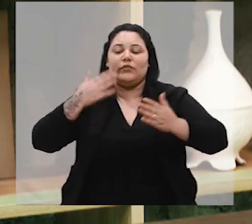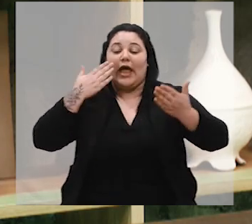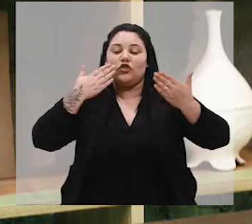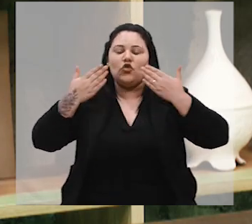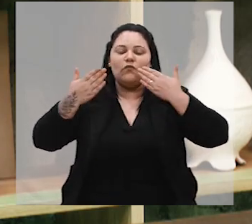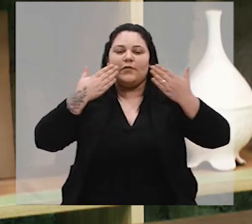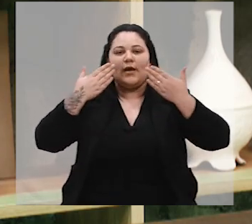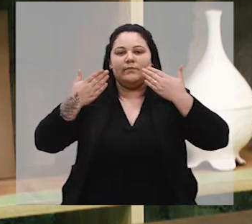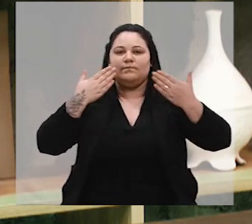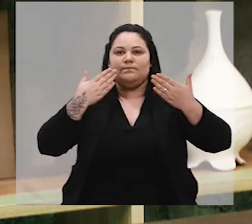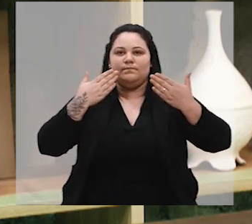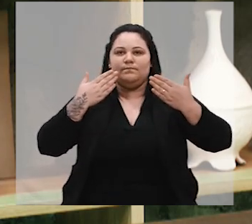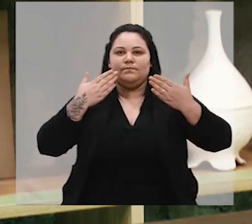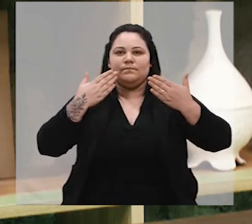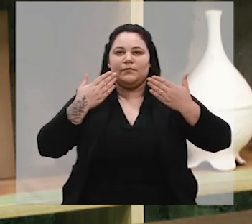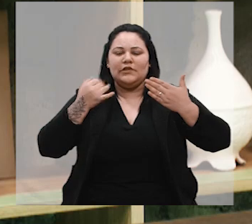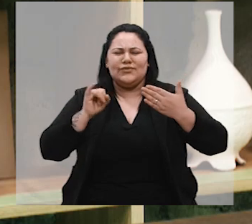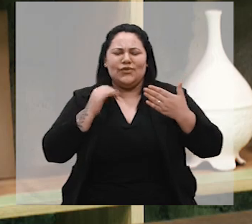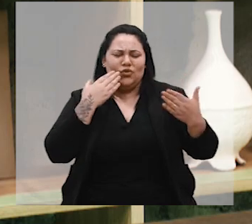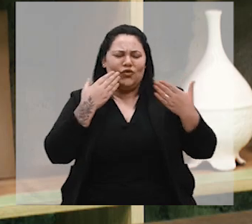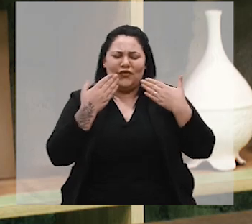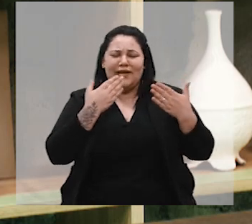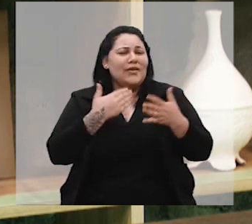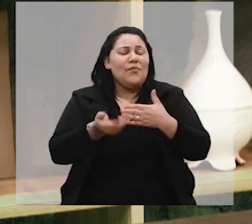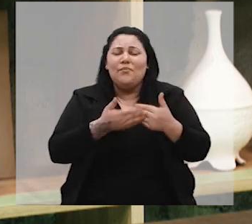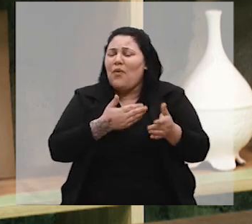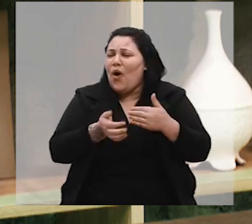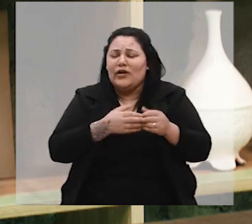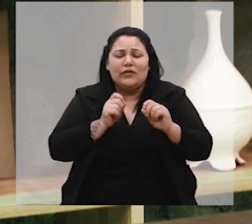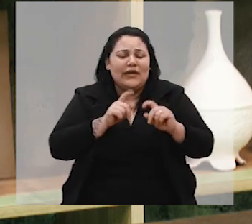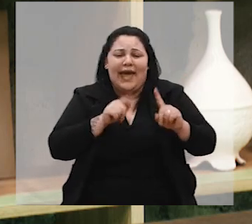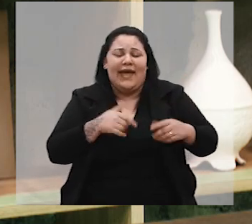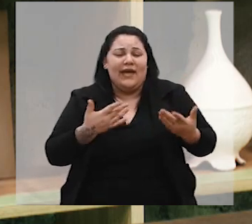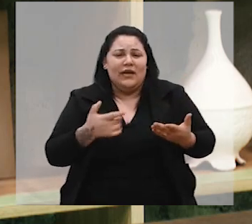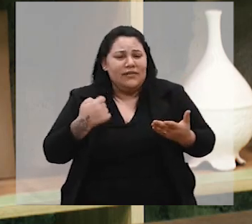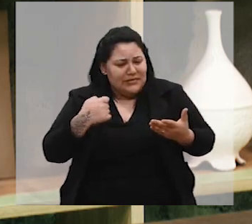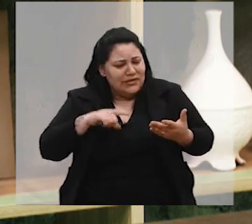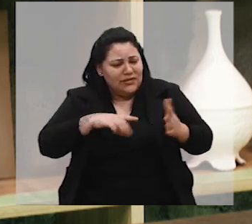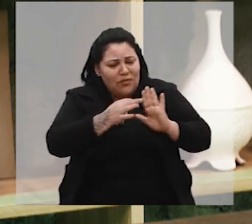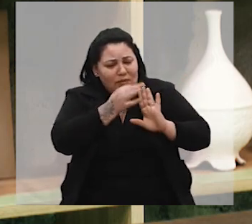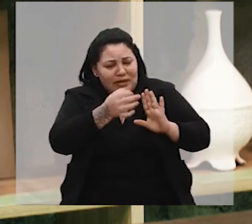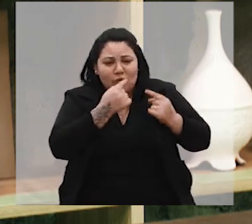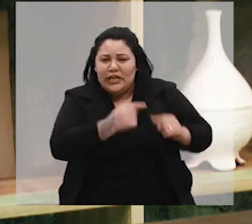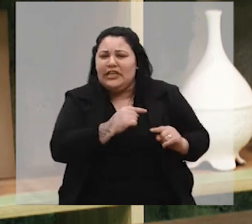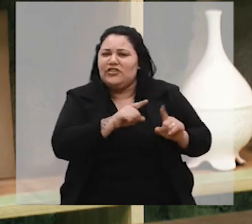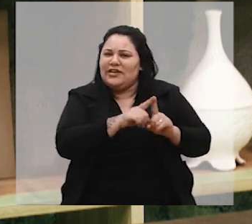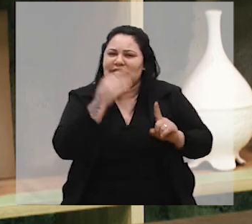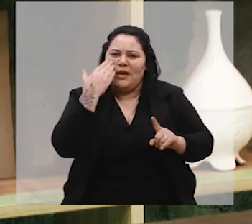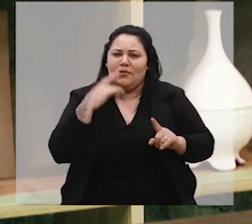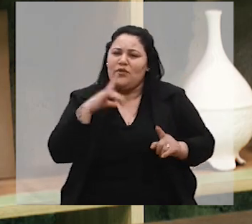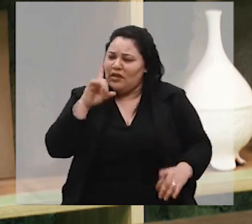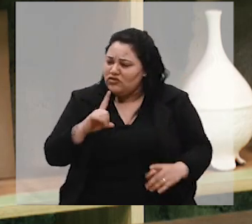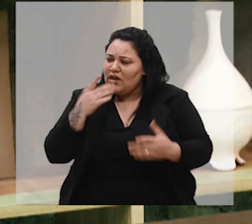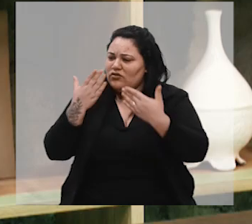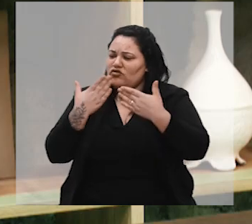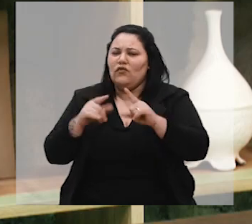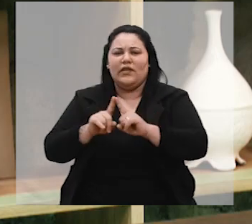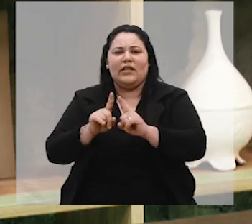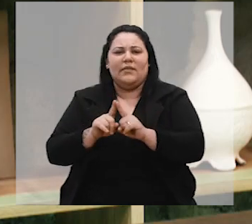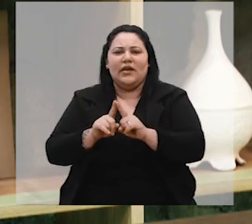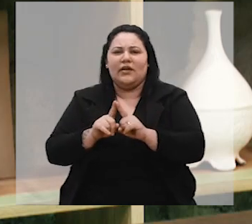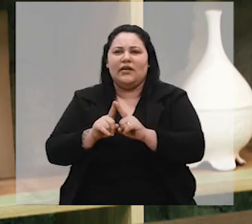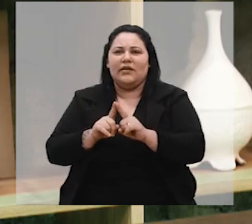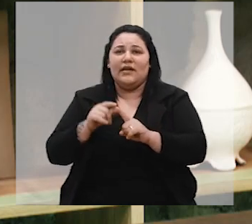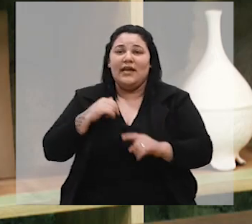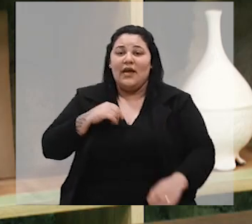da dúvida, né? Sempre duvide. Não importa de quem que é, duvide. Seja crítico, né? Você tem o direito de duvidar, né? Então, acho que é